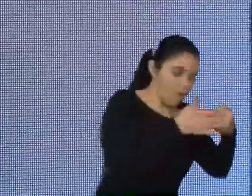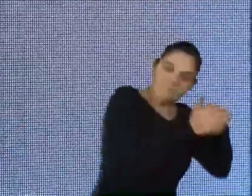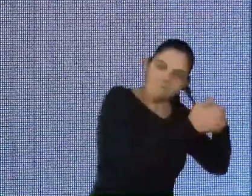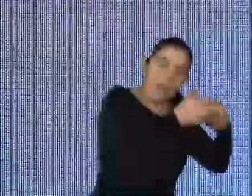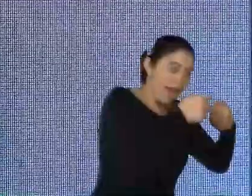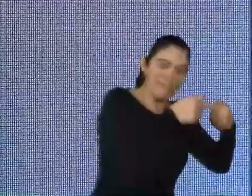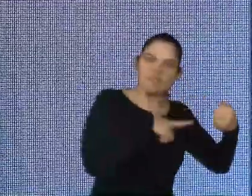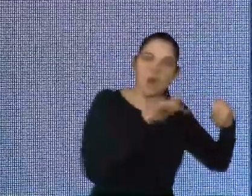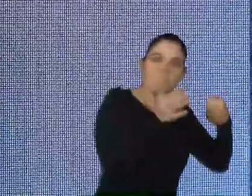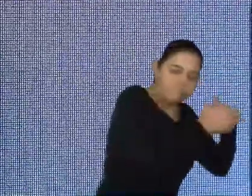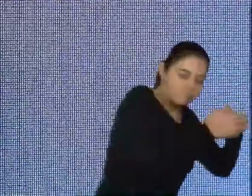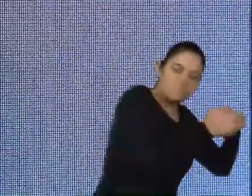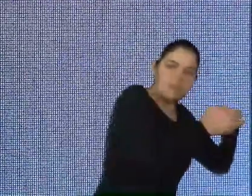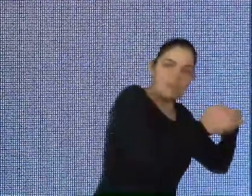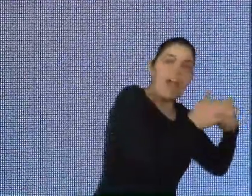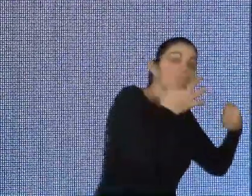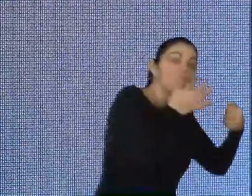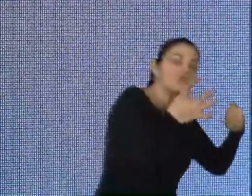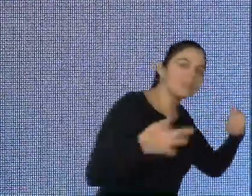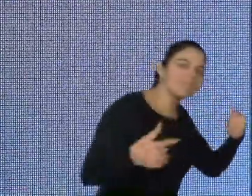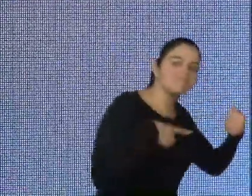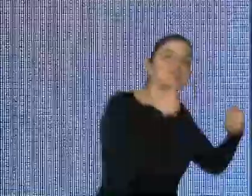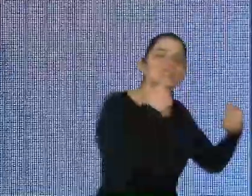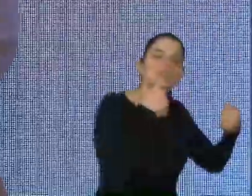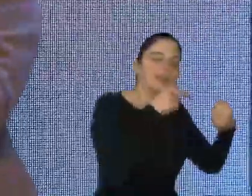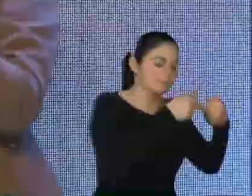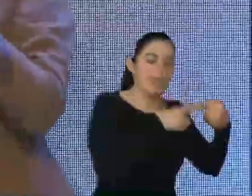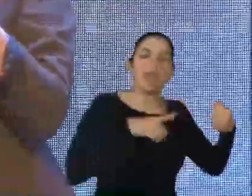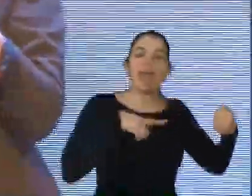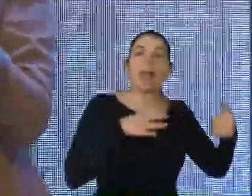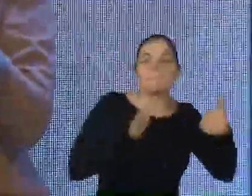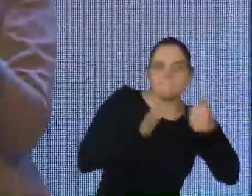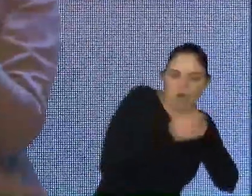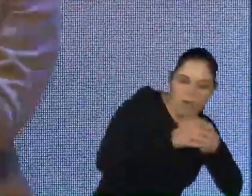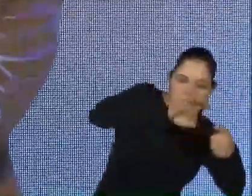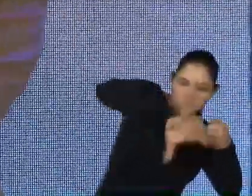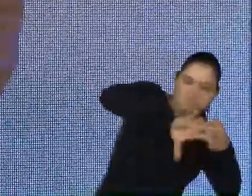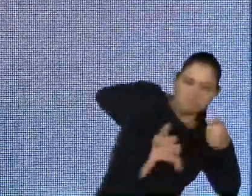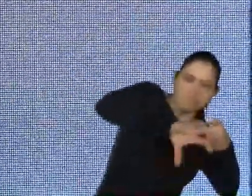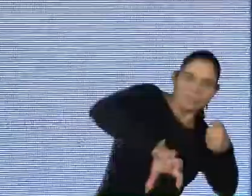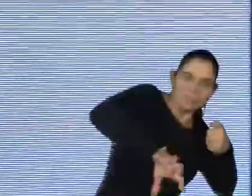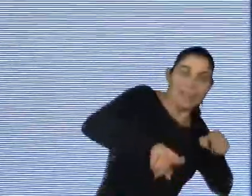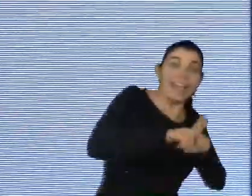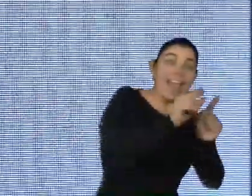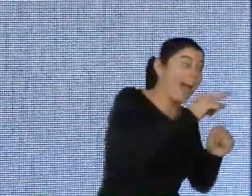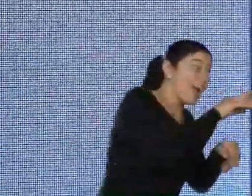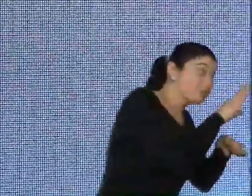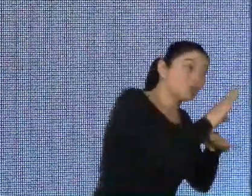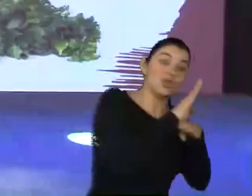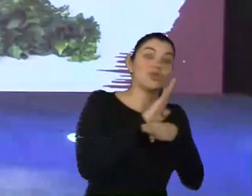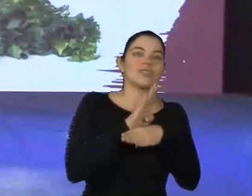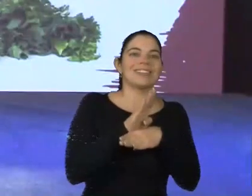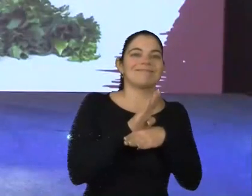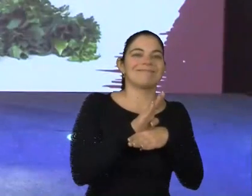fica enferrujando. É isso que o radical livre faz no nosso corpo. Ele fica enferrujando. E essas frutinhas aqui